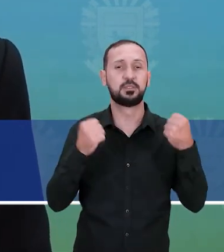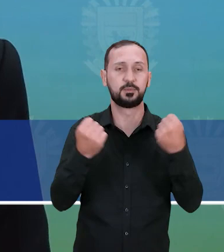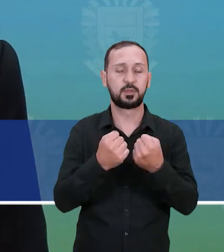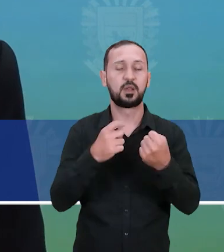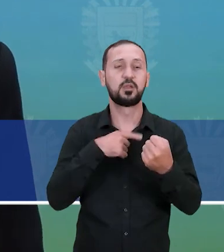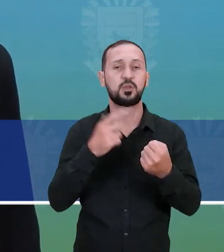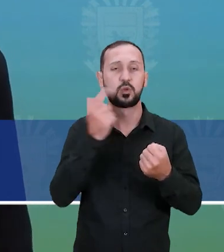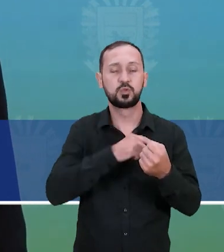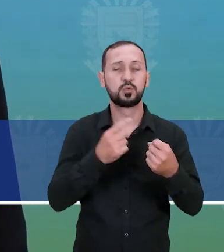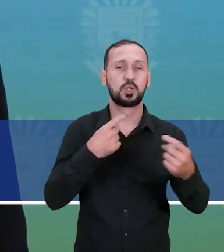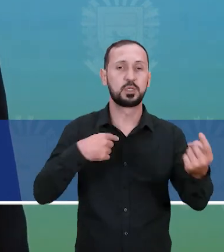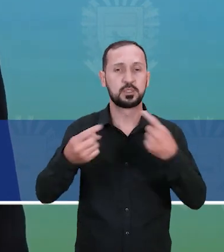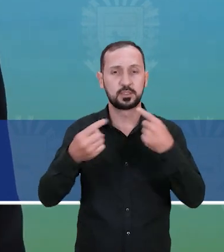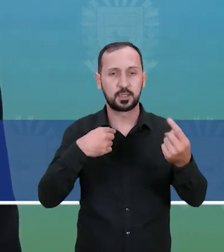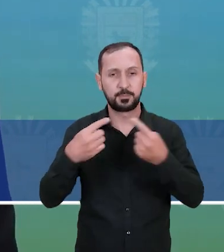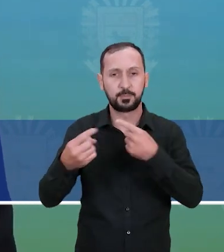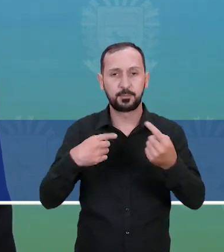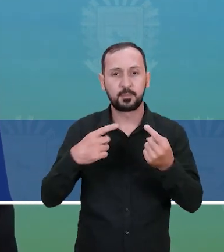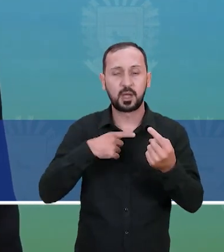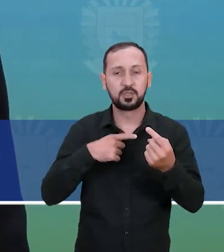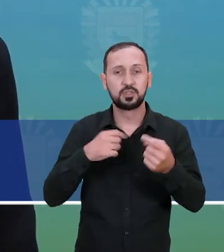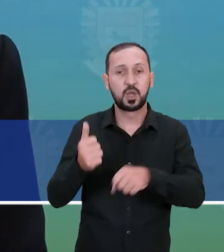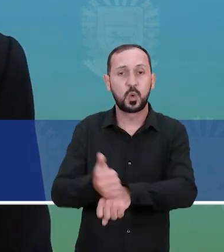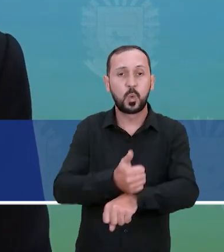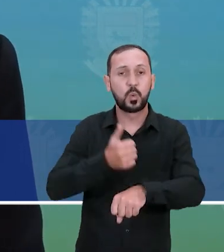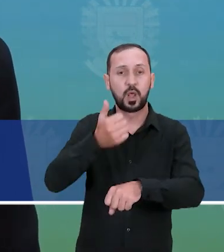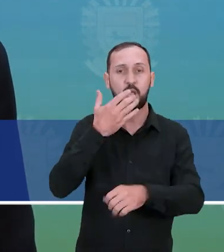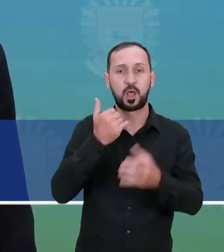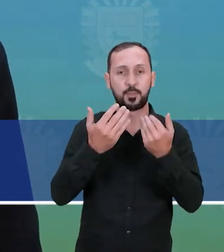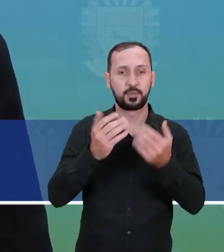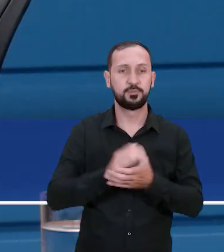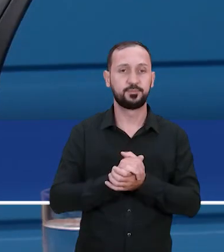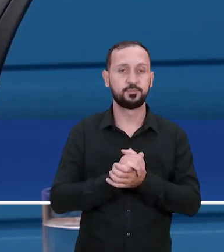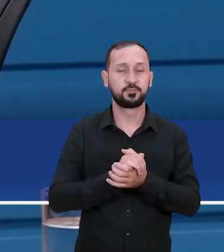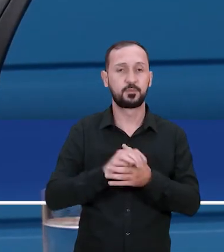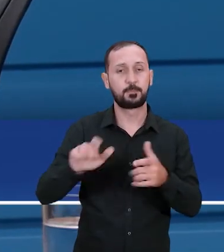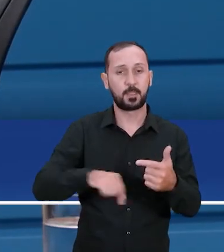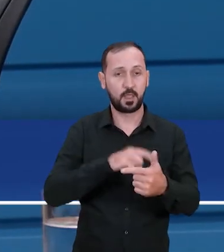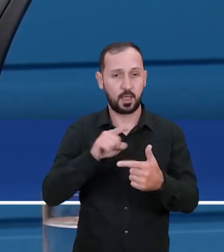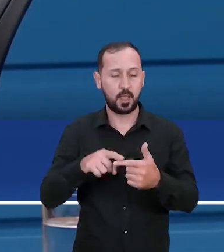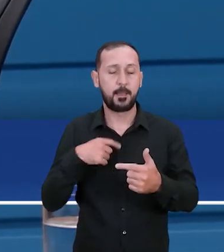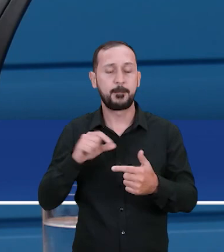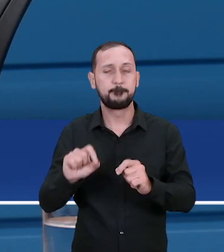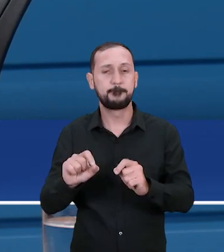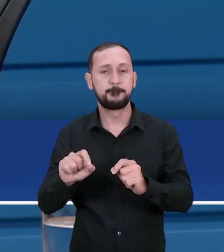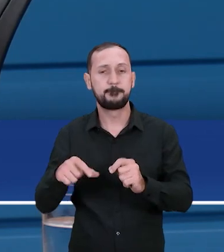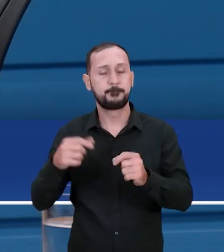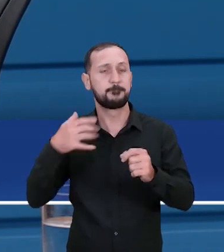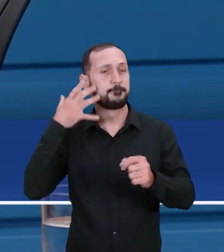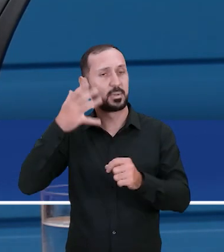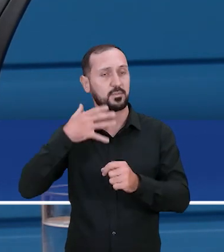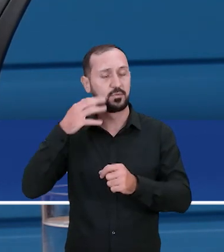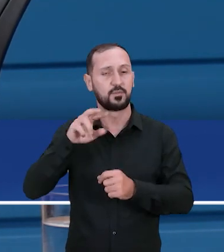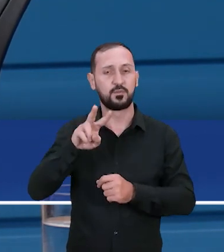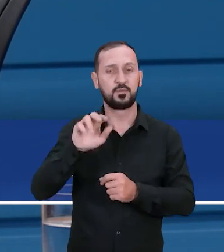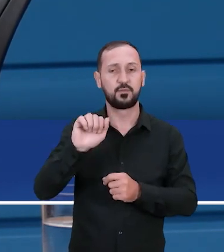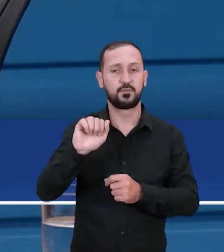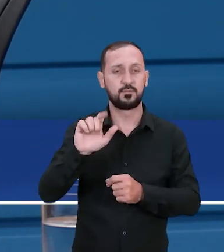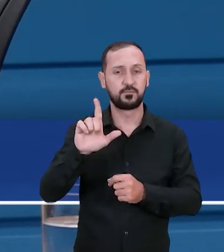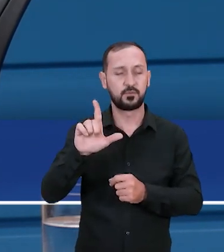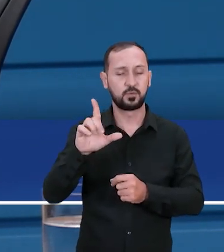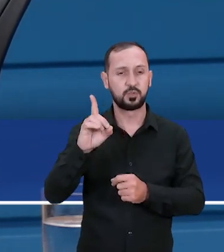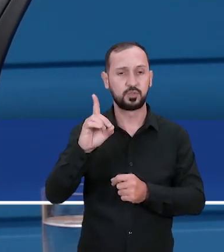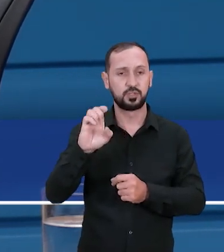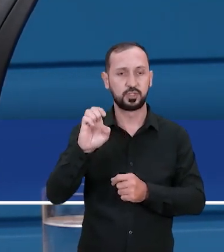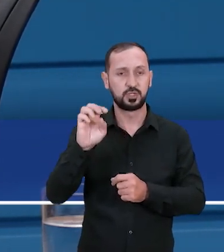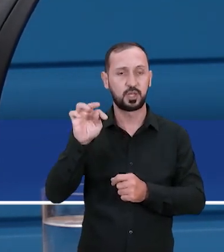vem nesse sentido, de fazer esse grande debate da qualidade desses alimentos. Segundo a palestrante Oswaldinete Lopes,